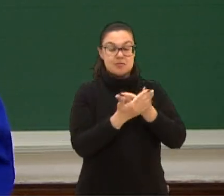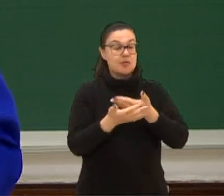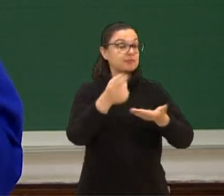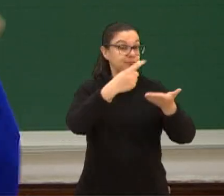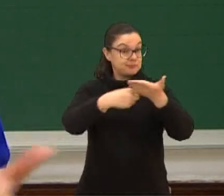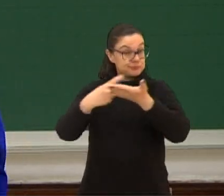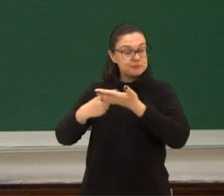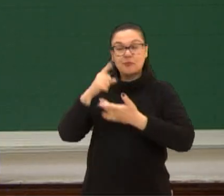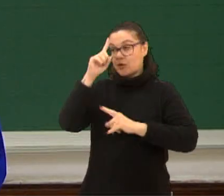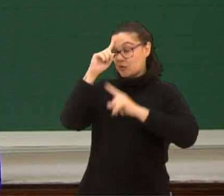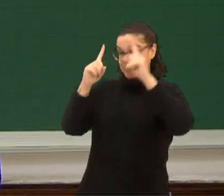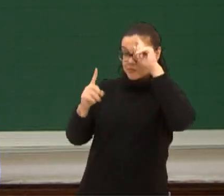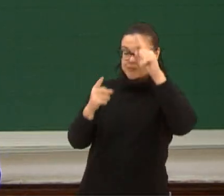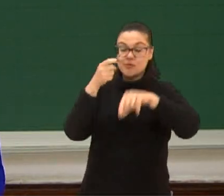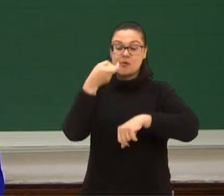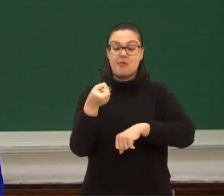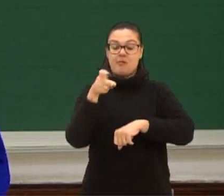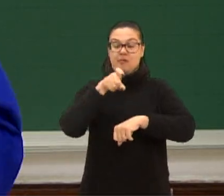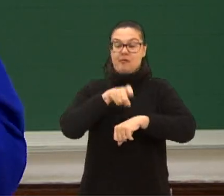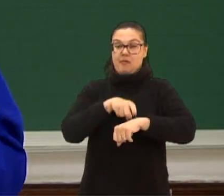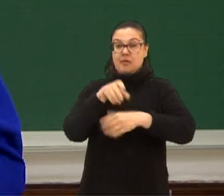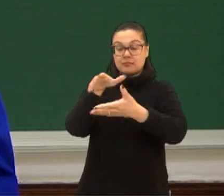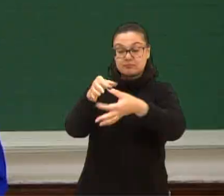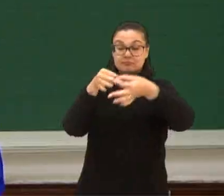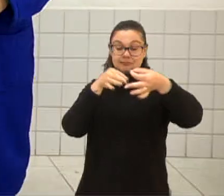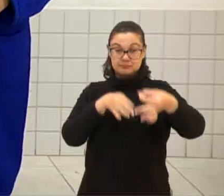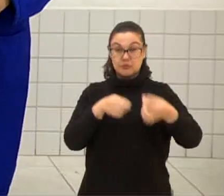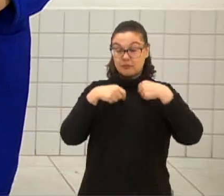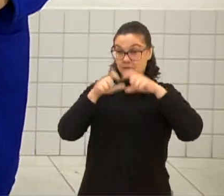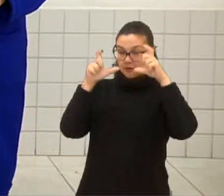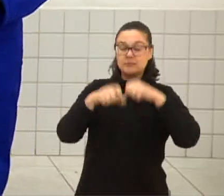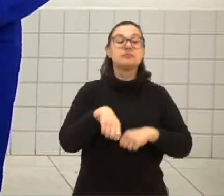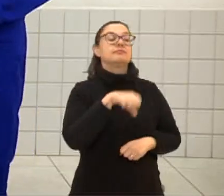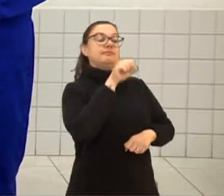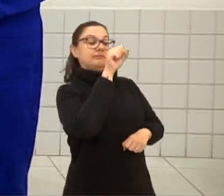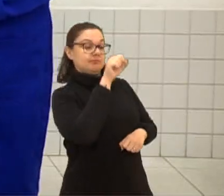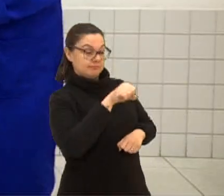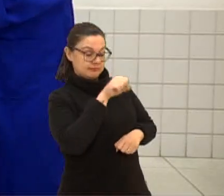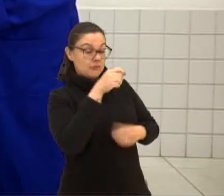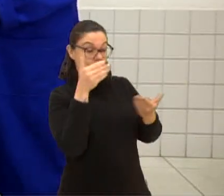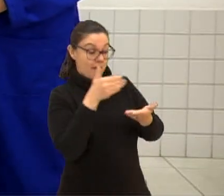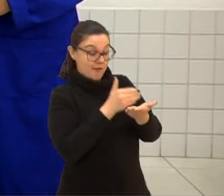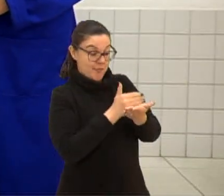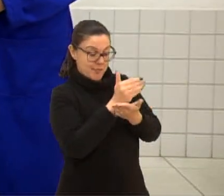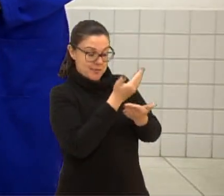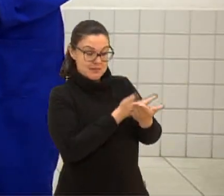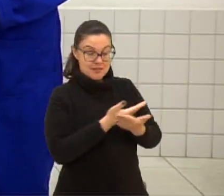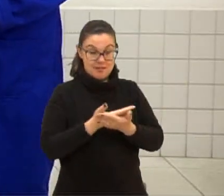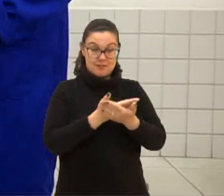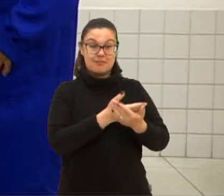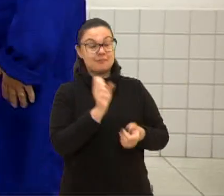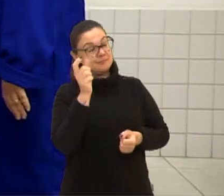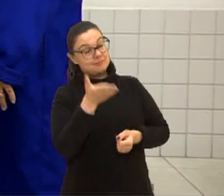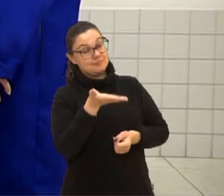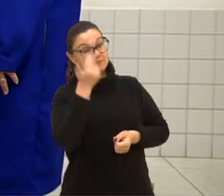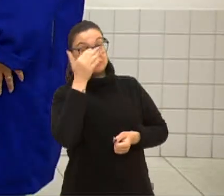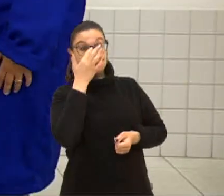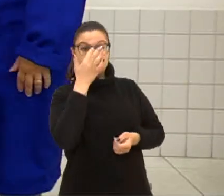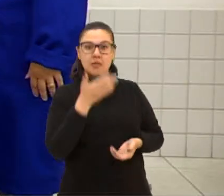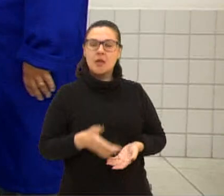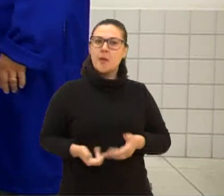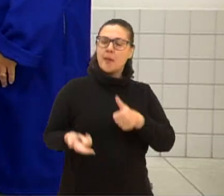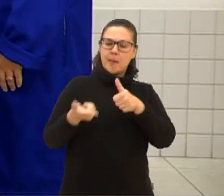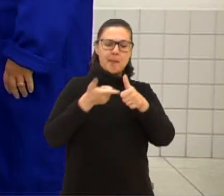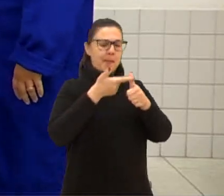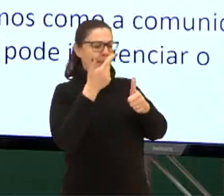combinado, né? Os dias e horários, então fiquem atentos. Isso mesmo. Então vamos começar a nossa aula? Vamos lá. Gente,